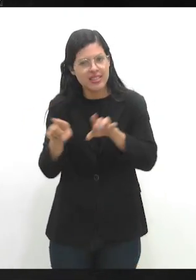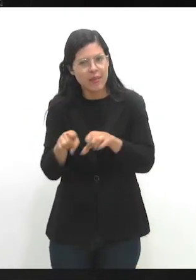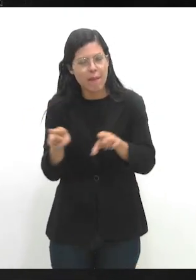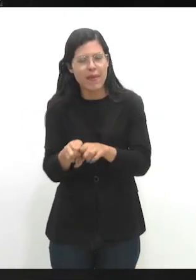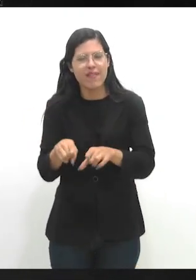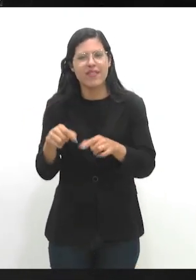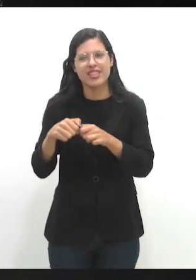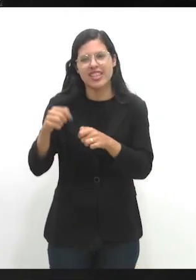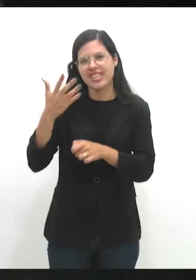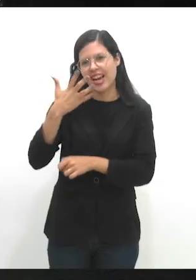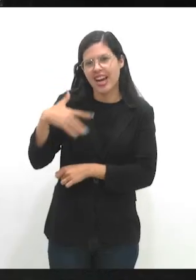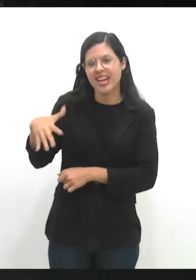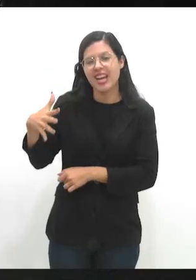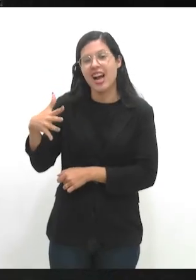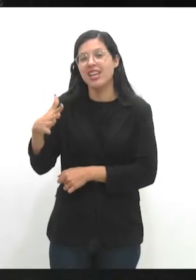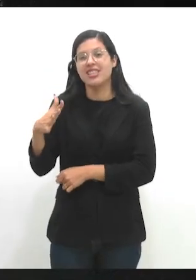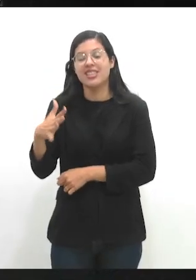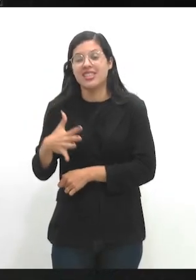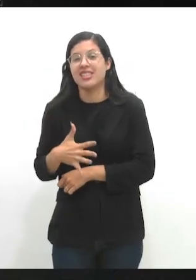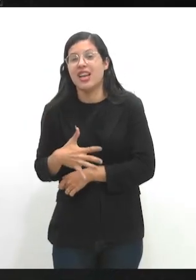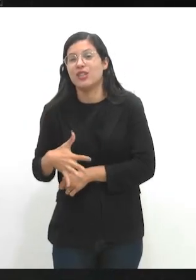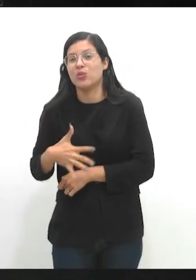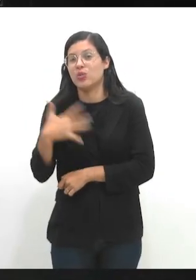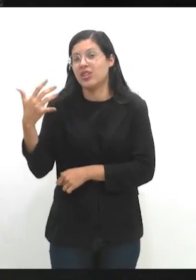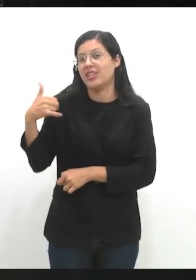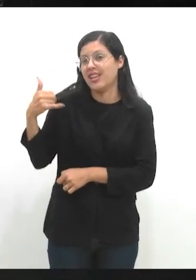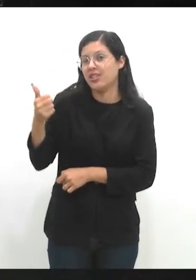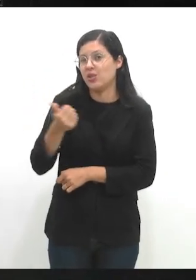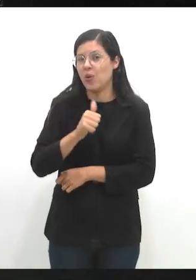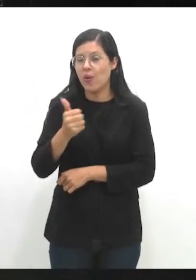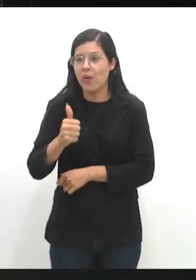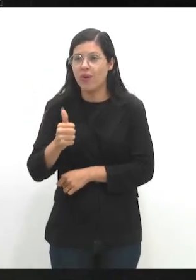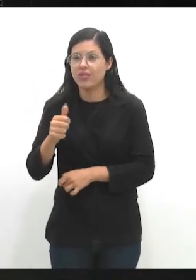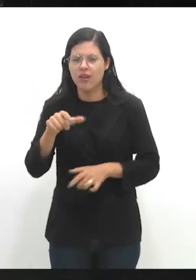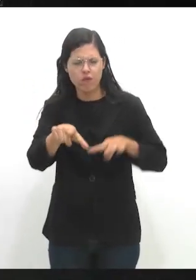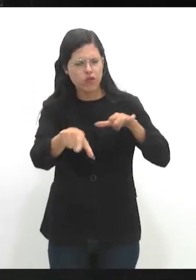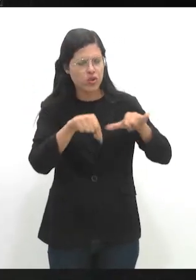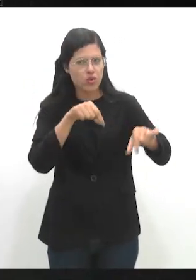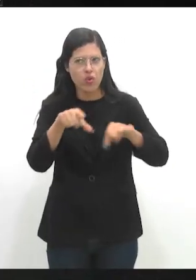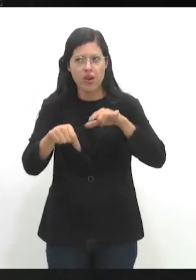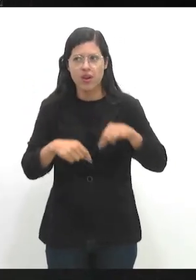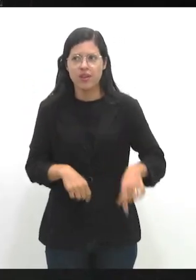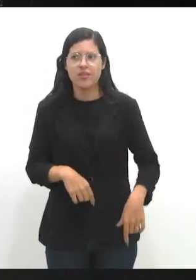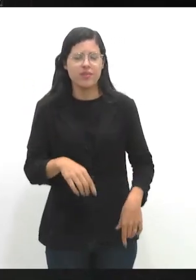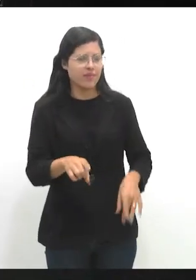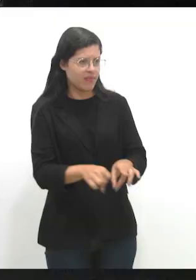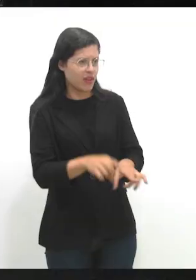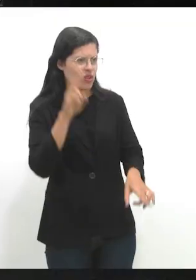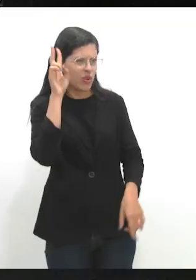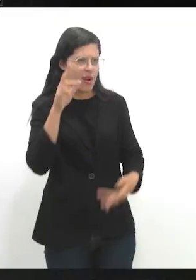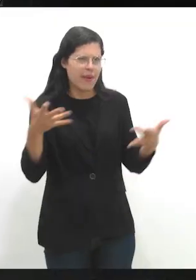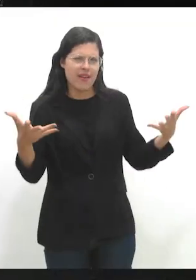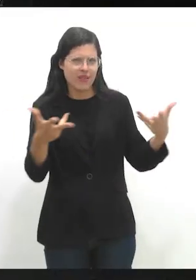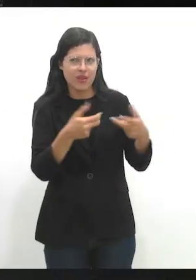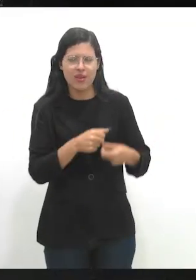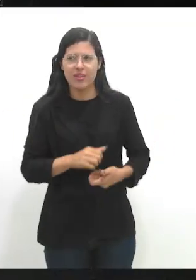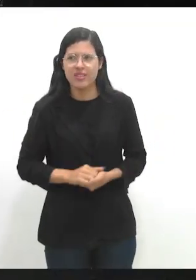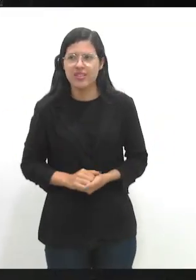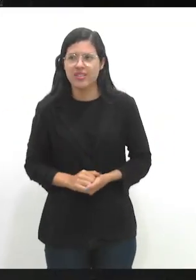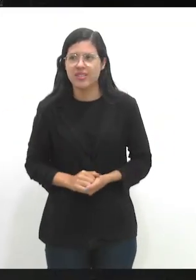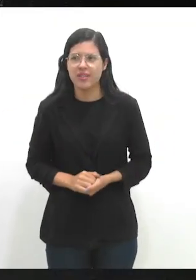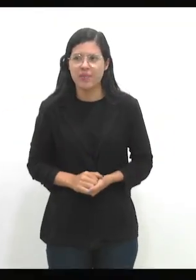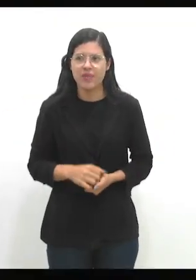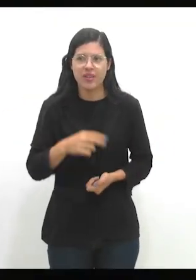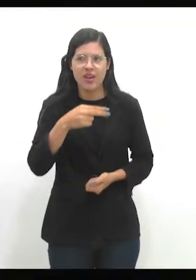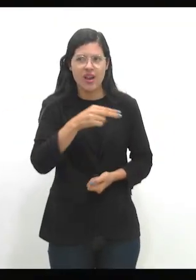para dramatizar e sair da palestra. Então, eu fui escolhendo historinhas. Sem contar assim. que é uma história maravilhosa. Maravilhosa. Né? Nossa, a